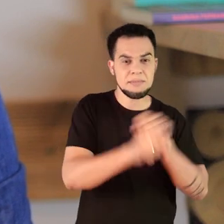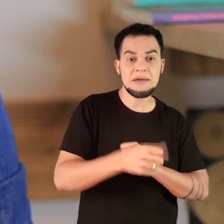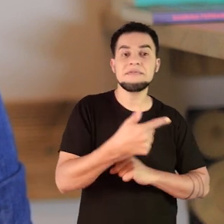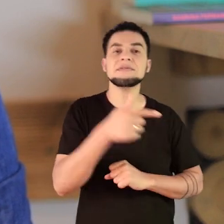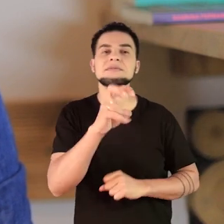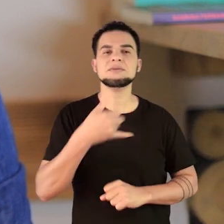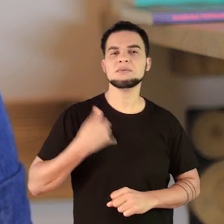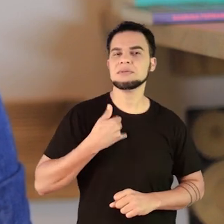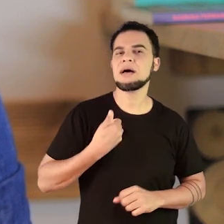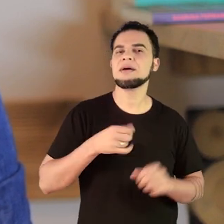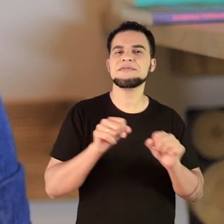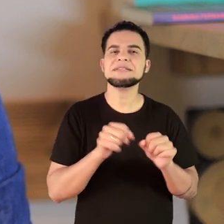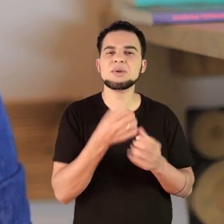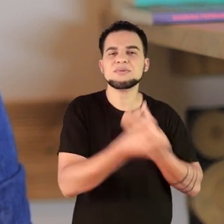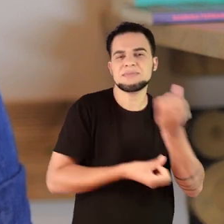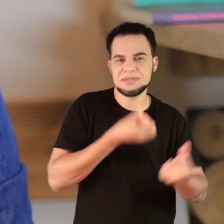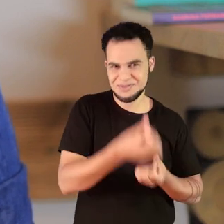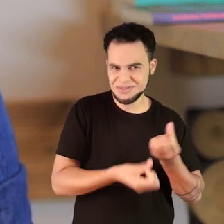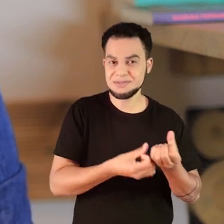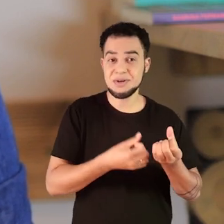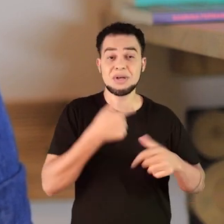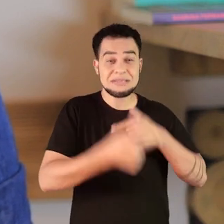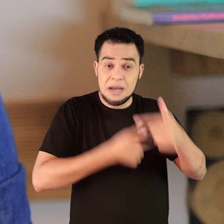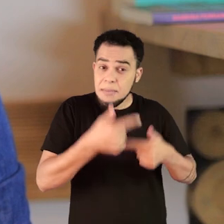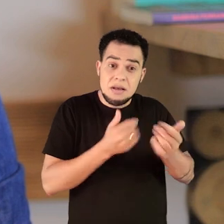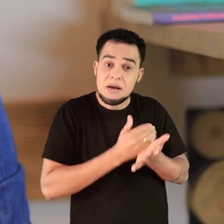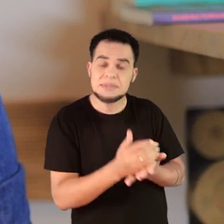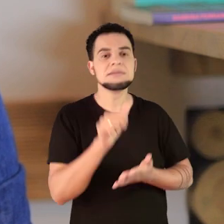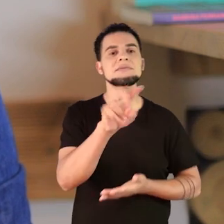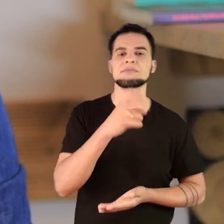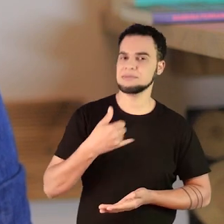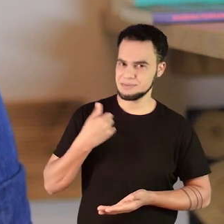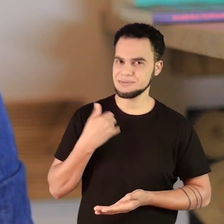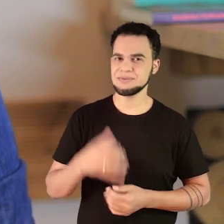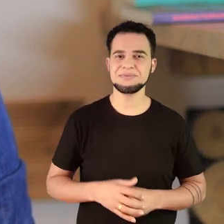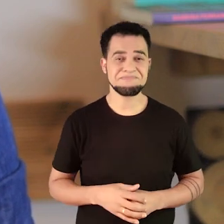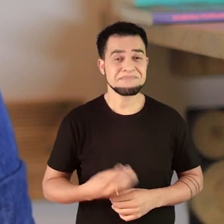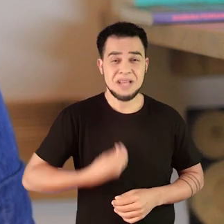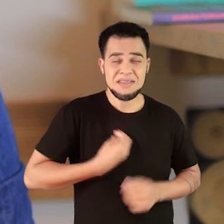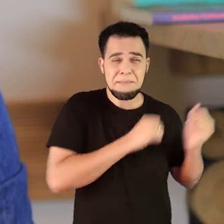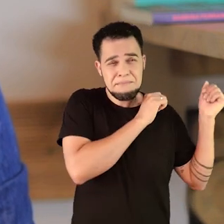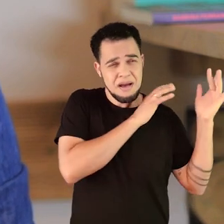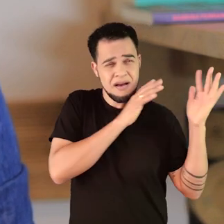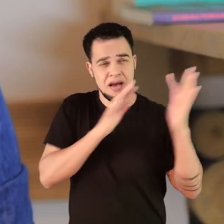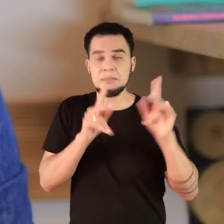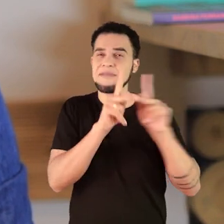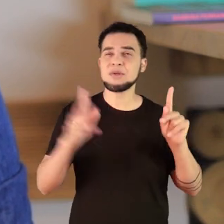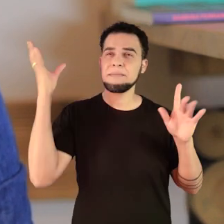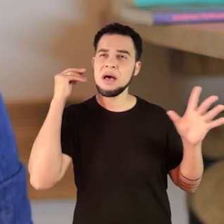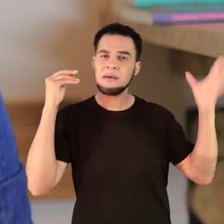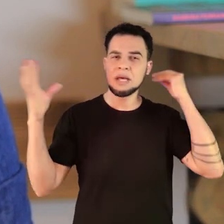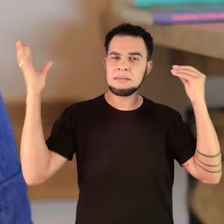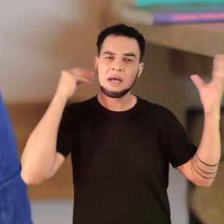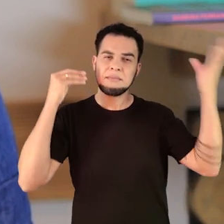ensino médio aos 25 anos fazendo um supletivo. Trabalho fora de casa desde os 15 anos. A vida toda eu ouvi de professores